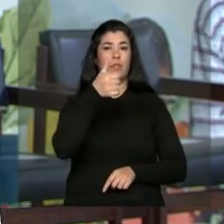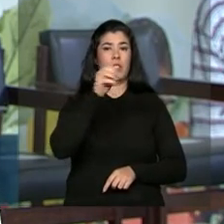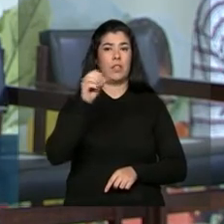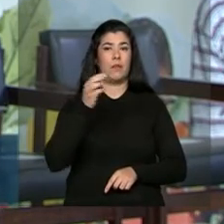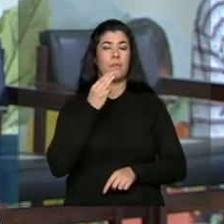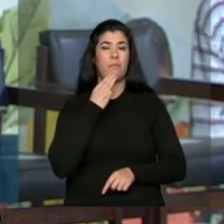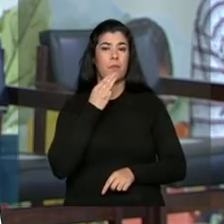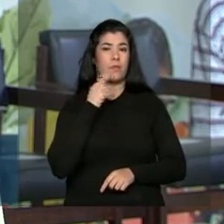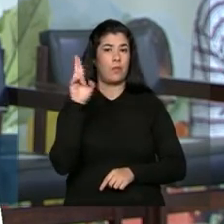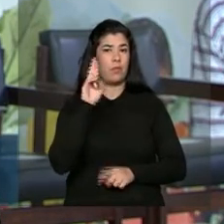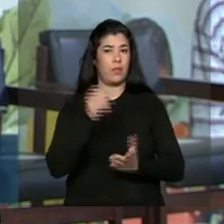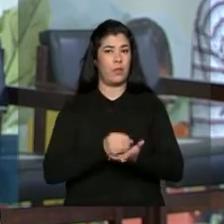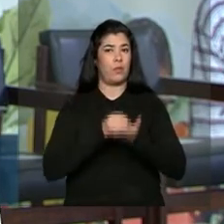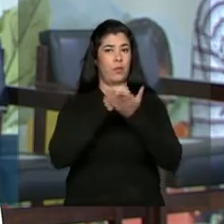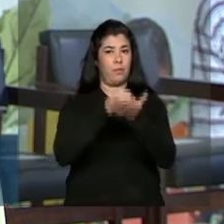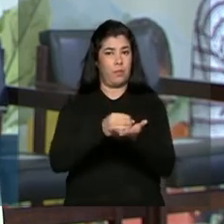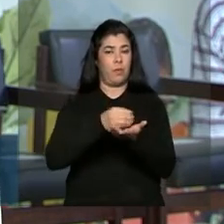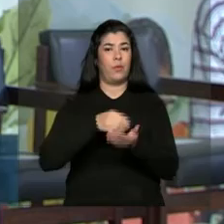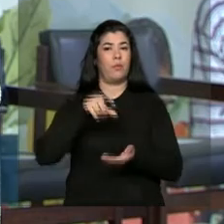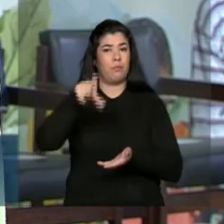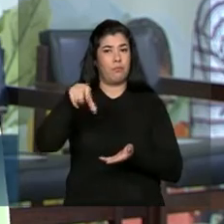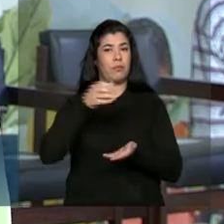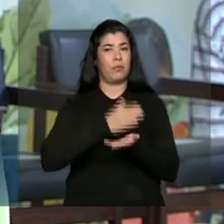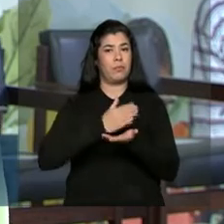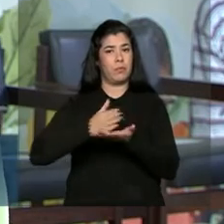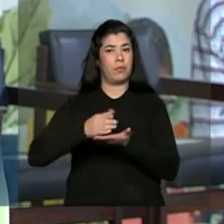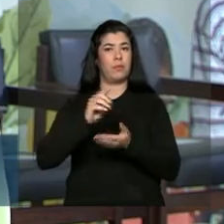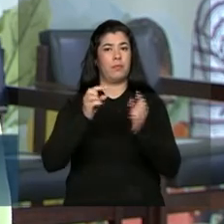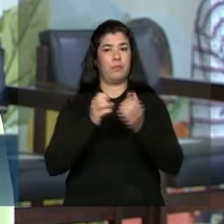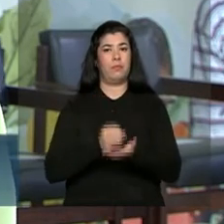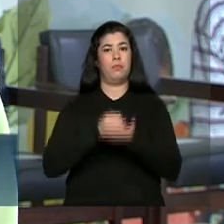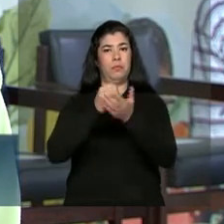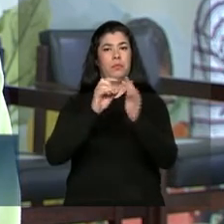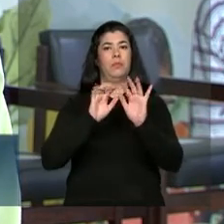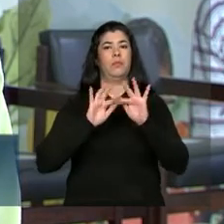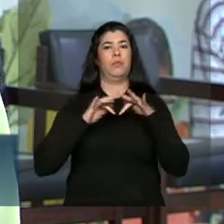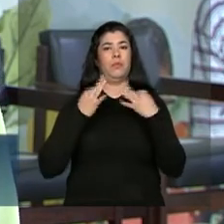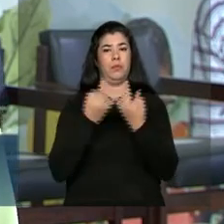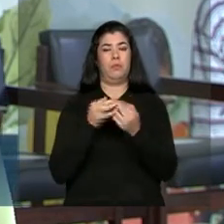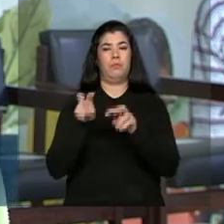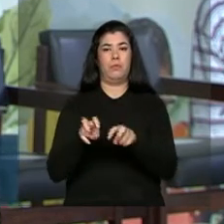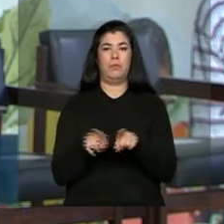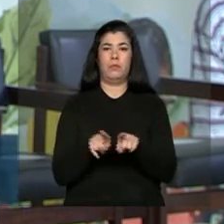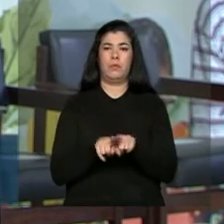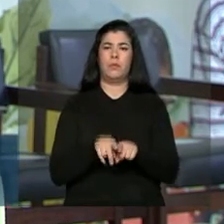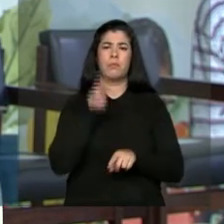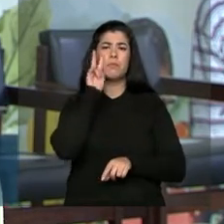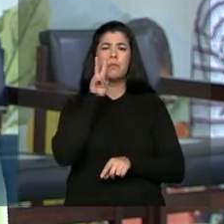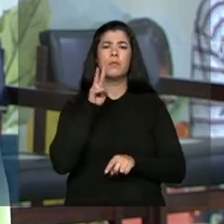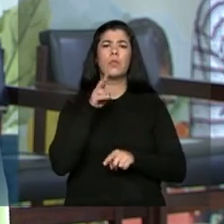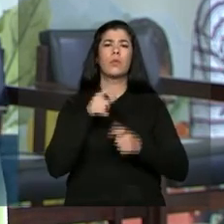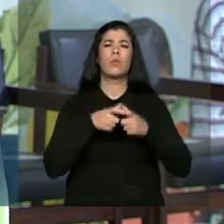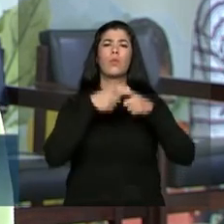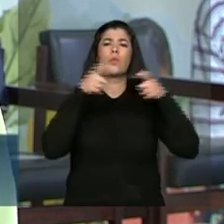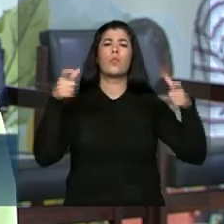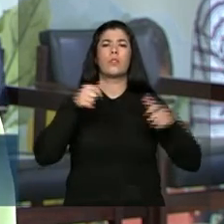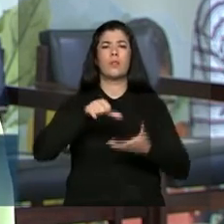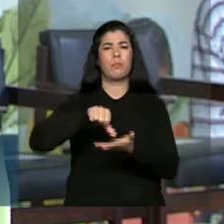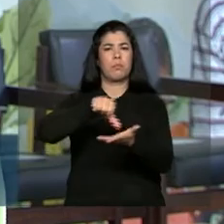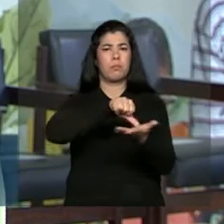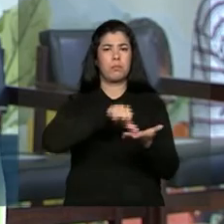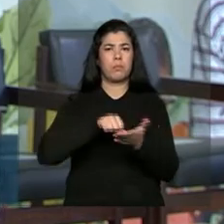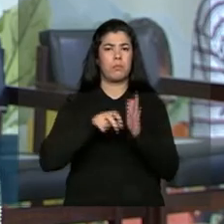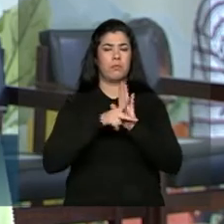24 bilhões e 100 milhões de reais de crédito rural. E para se ter uma ideia também da dimensão e da importância desse setor para